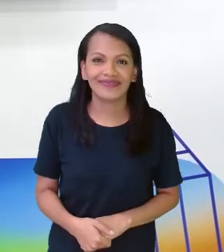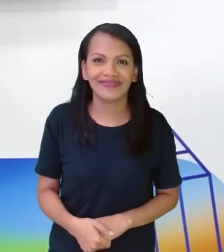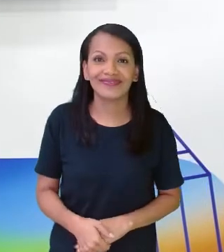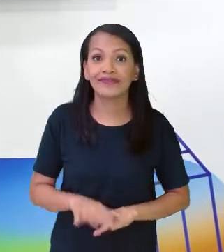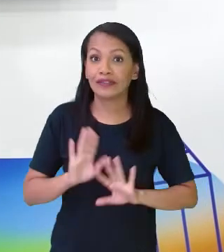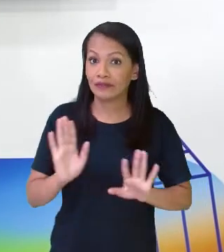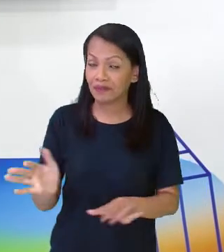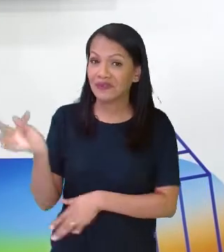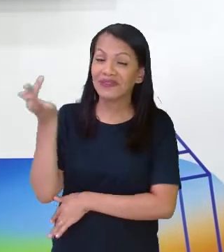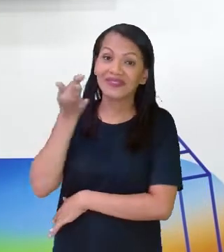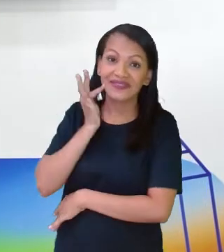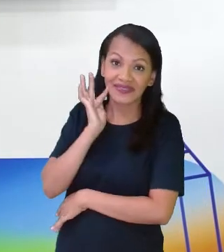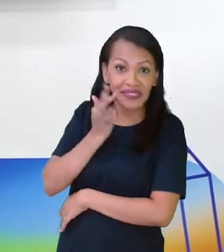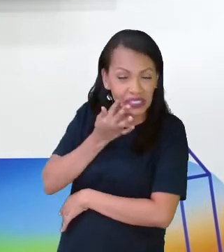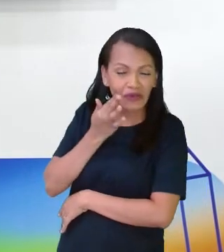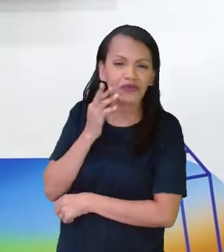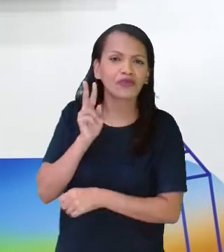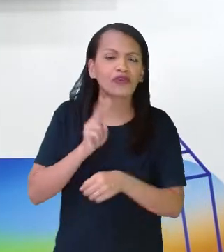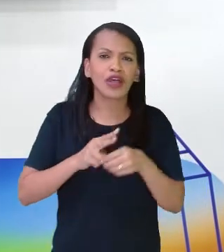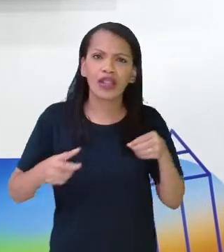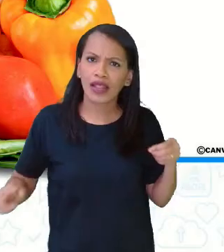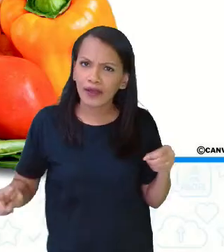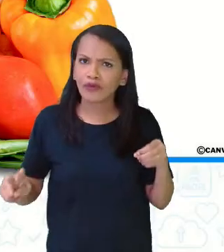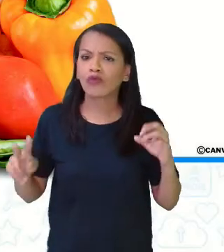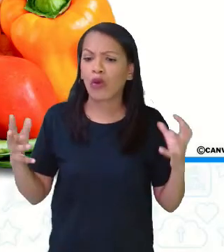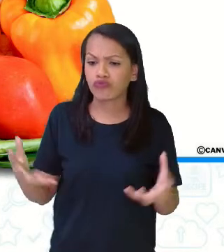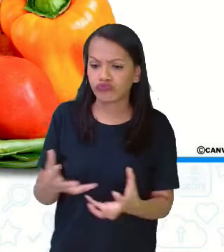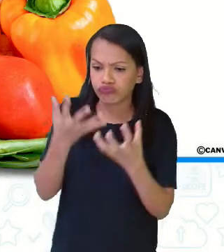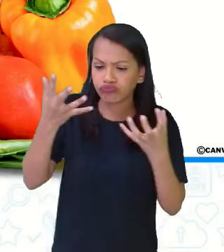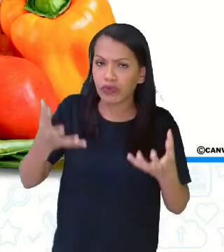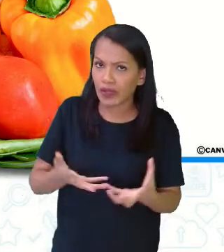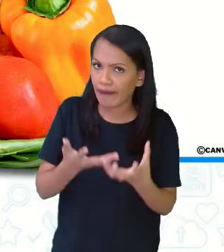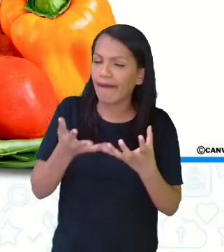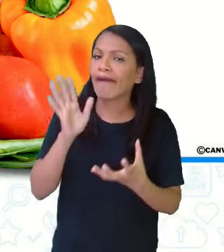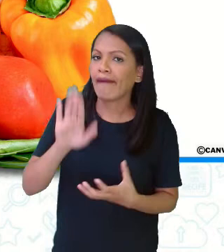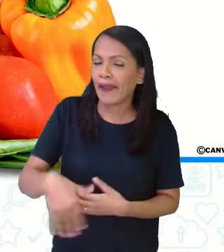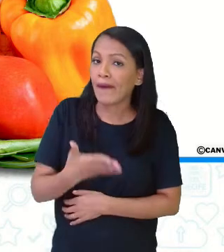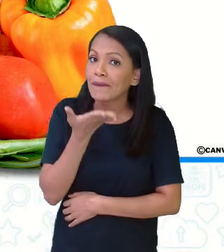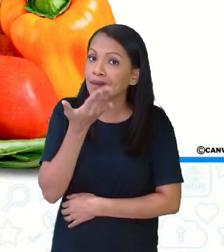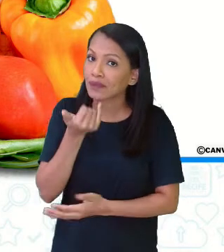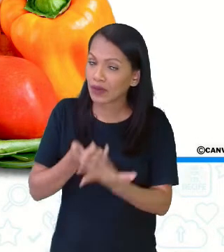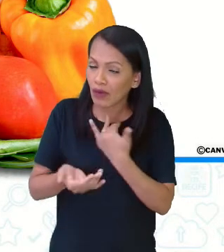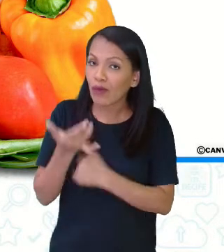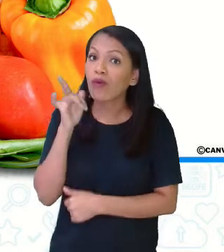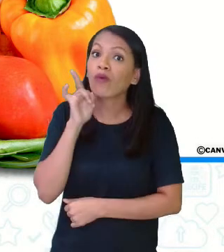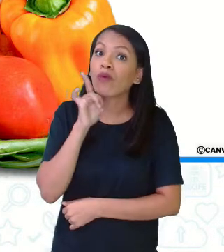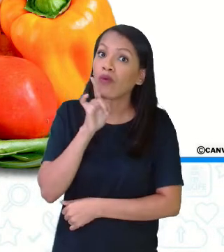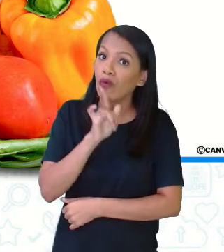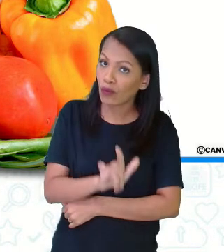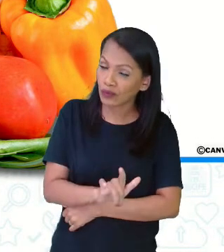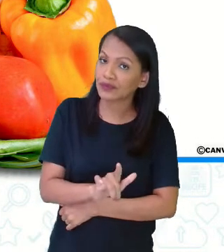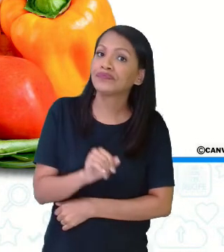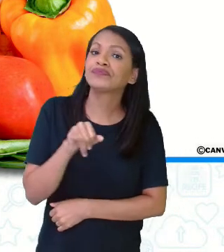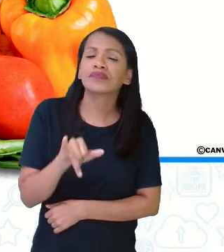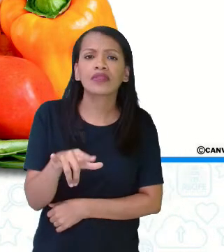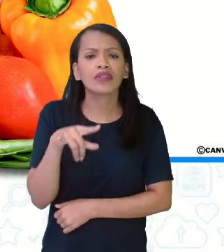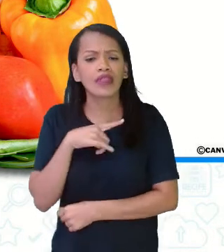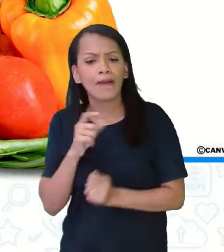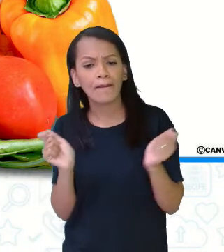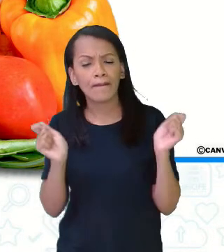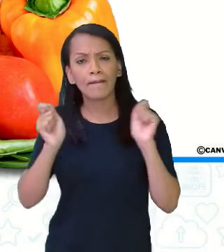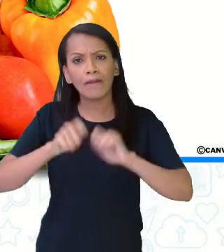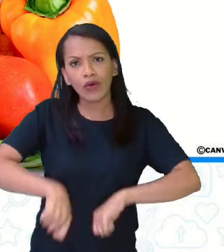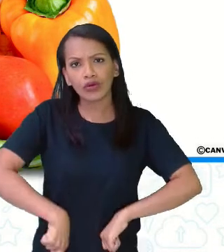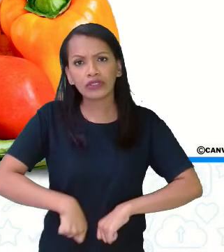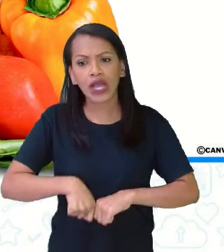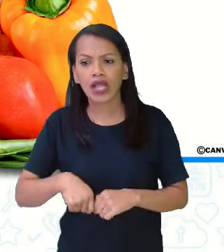Tanto as frutas quanto verduras, legumes, esses alimentos a gente consegue, se a gente tiver essa possibilidade,